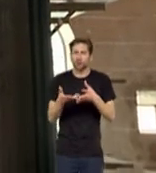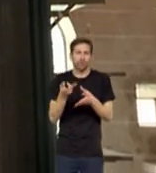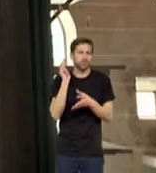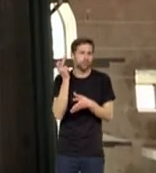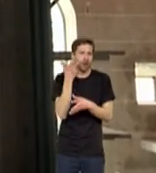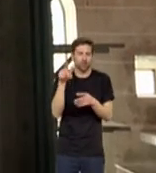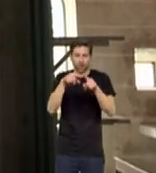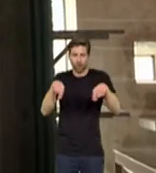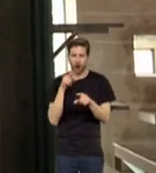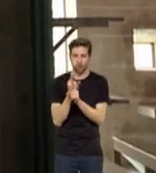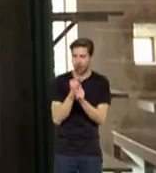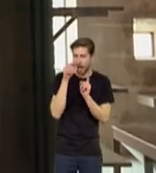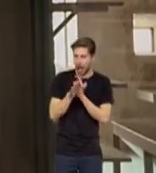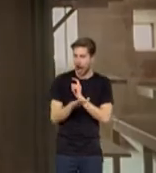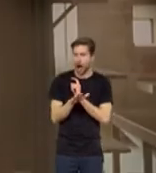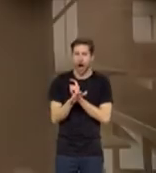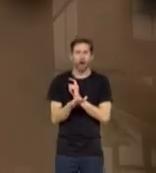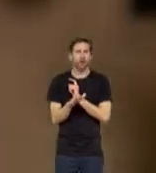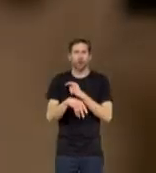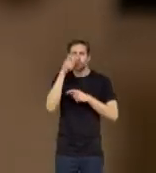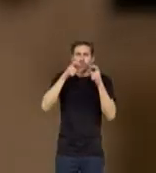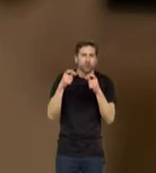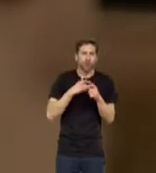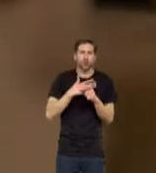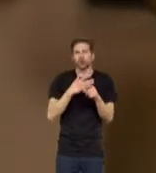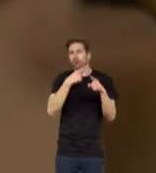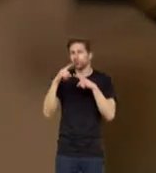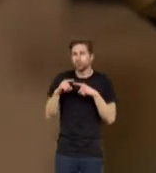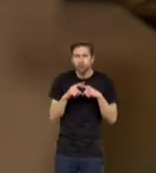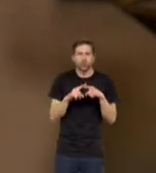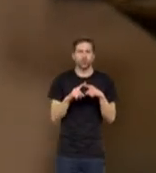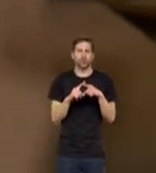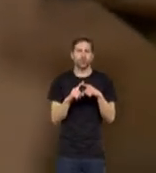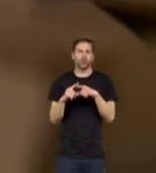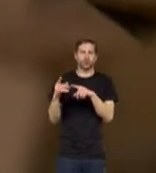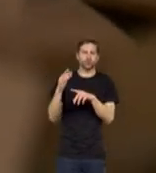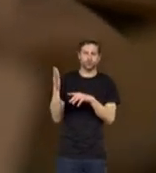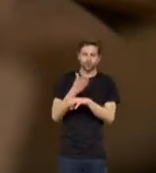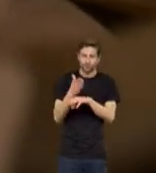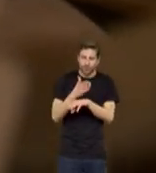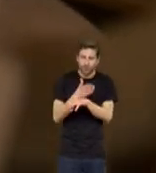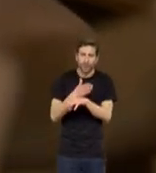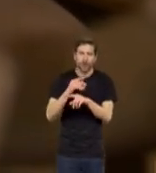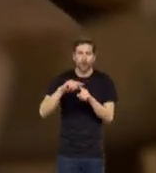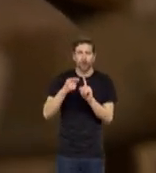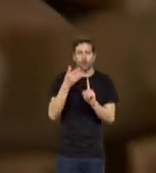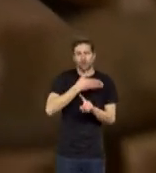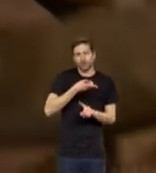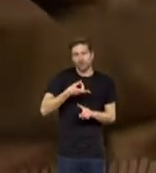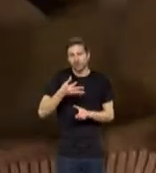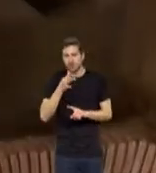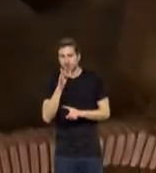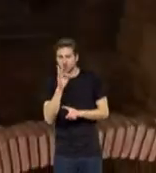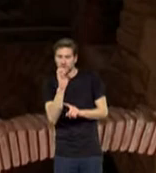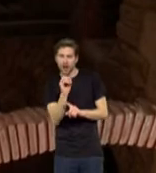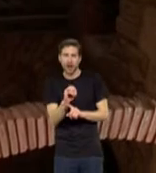neste lugar, que foi de várias pessoas e na década de 40 dos anos 20 foi comprada pela minha avó paterna e